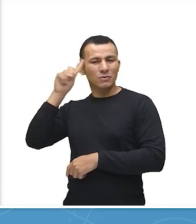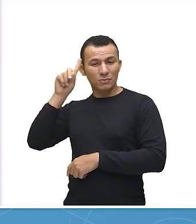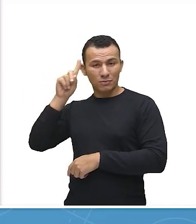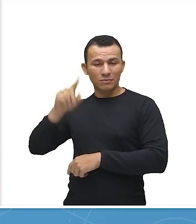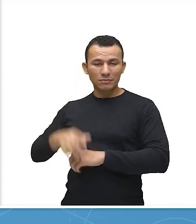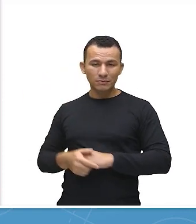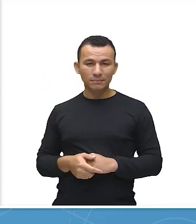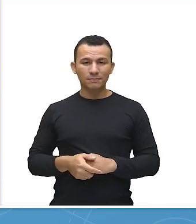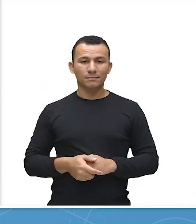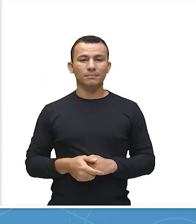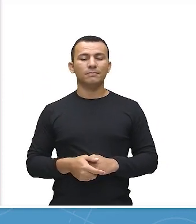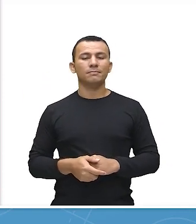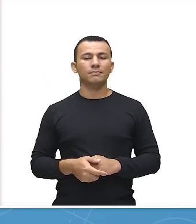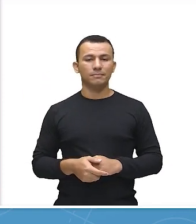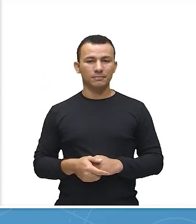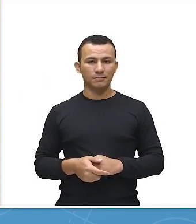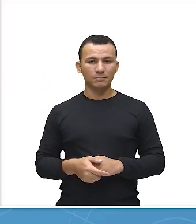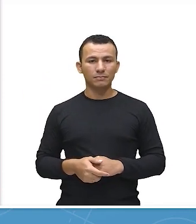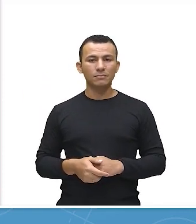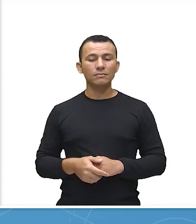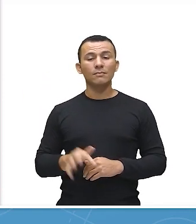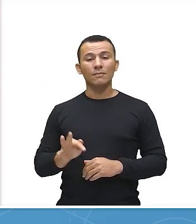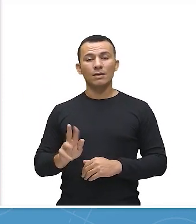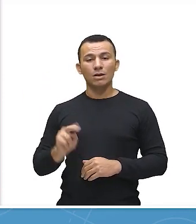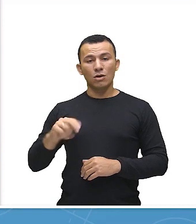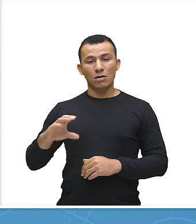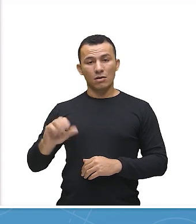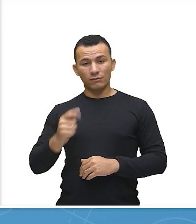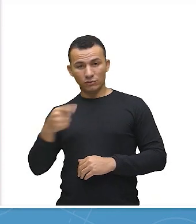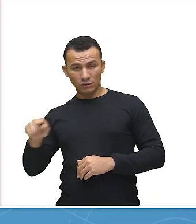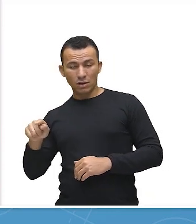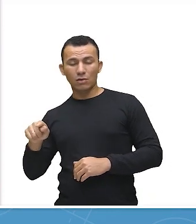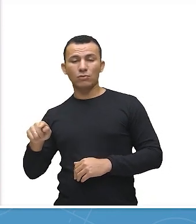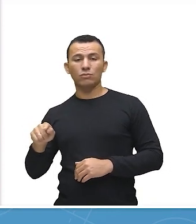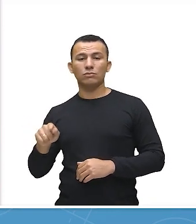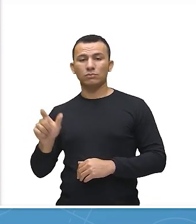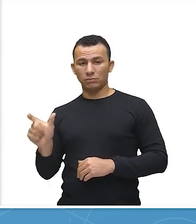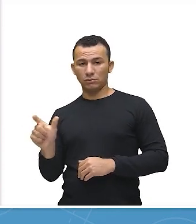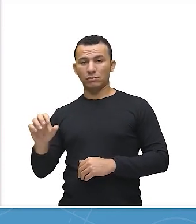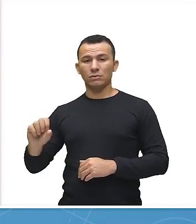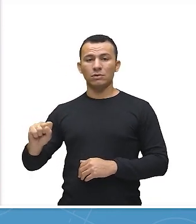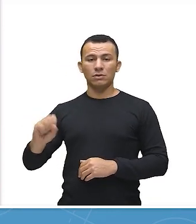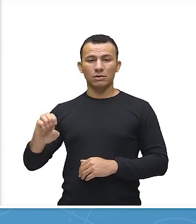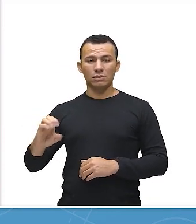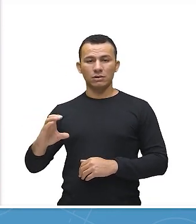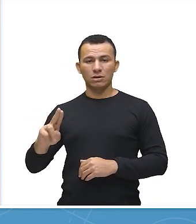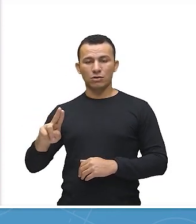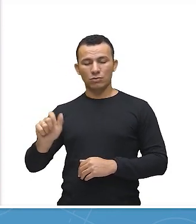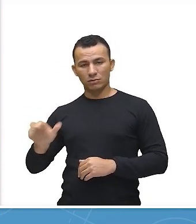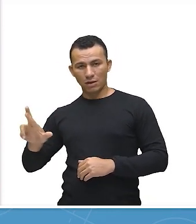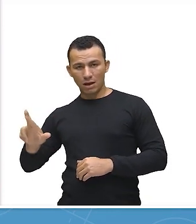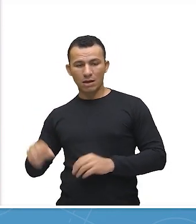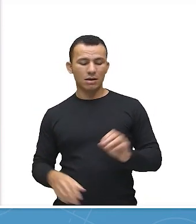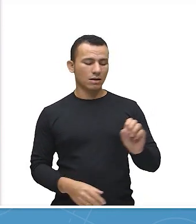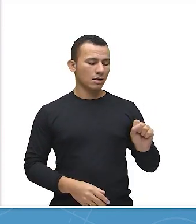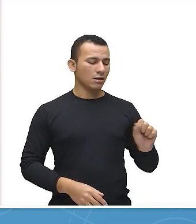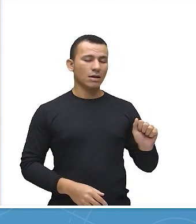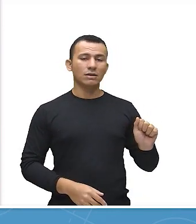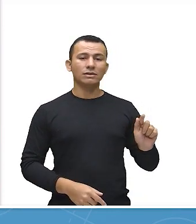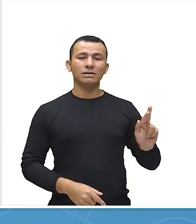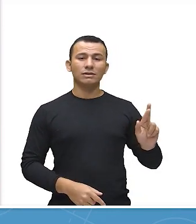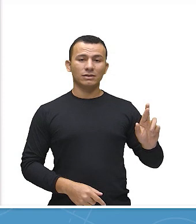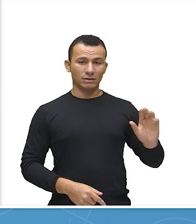caráter religioso, ela não tem essa função religiosa, ela não tem a intenção de ser utilizada, né, na igreja,